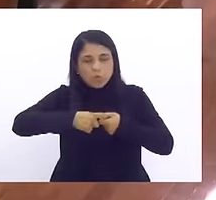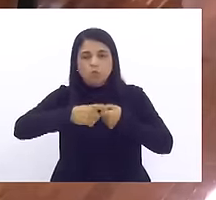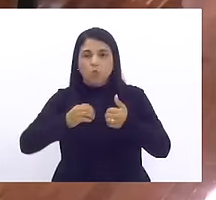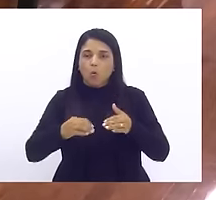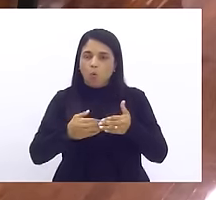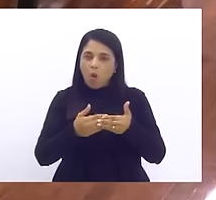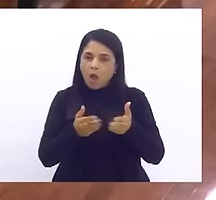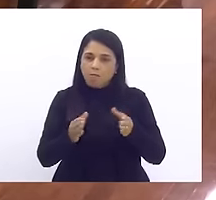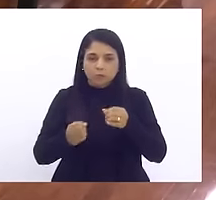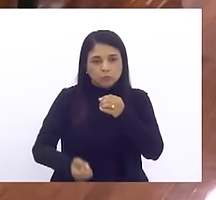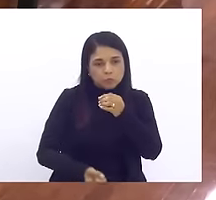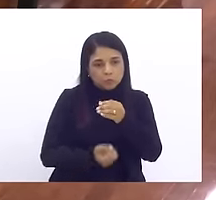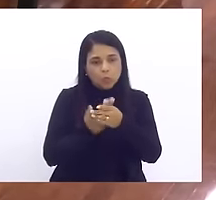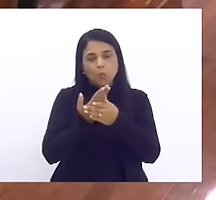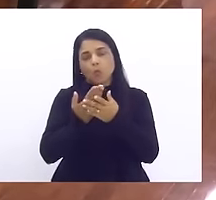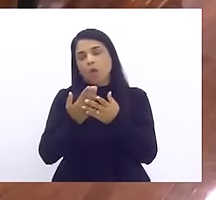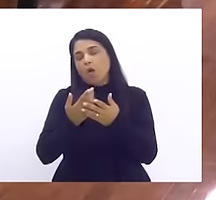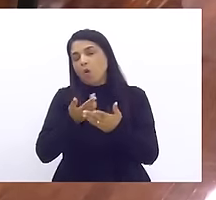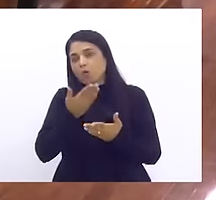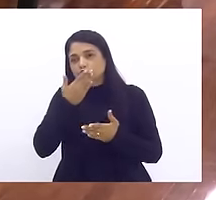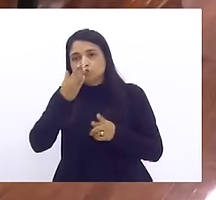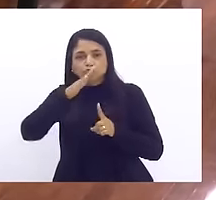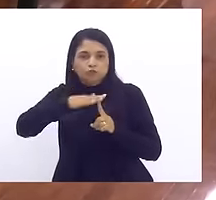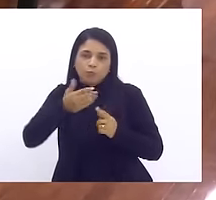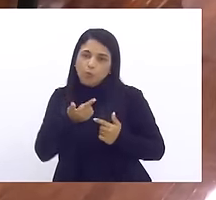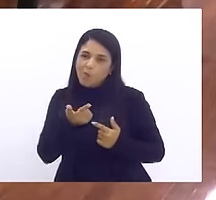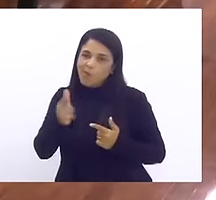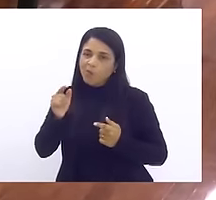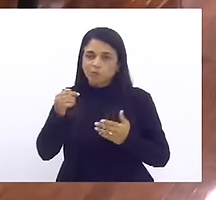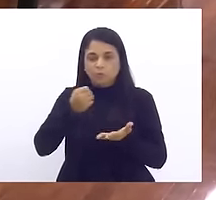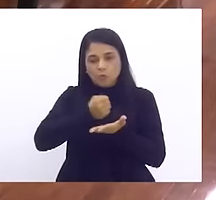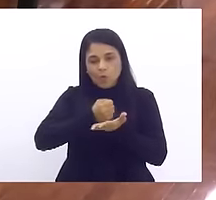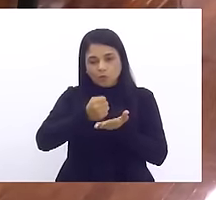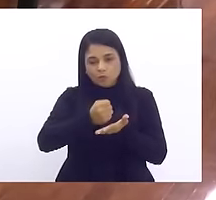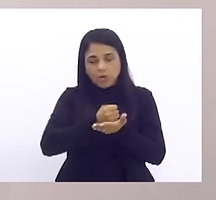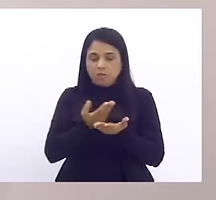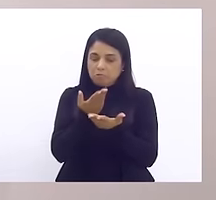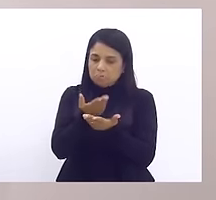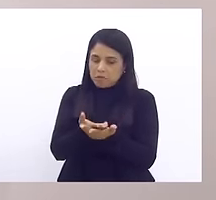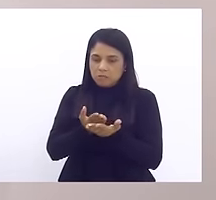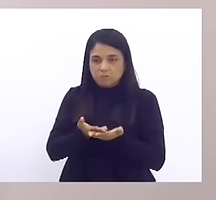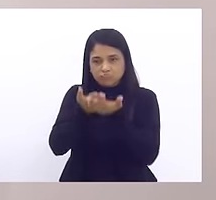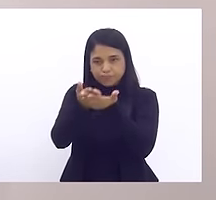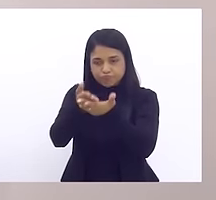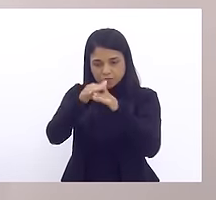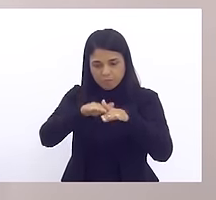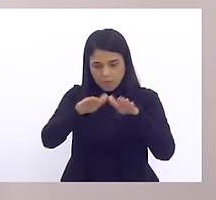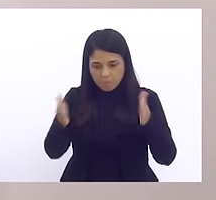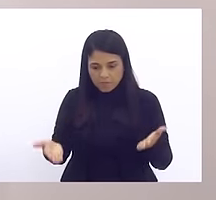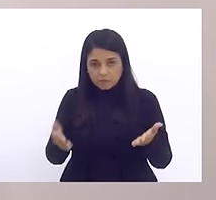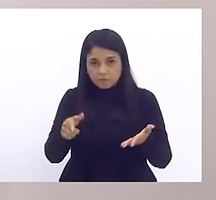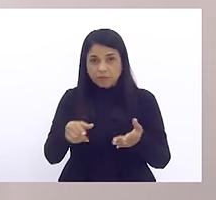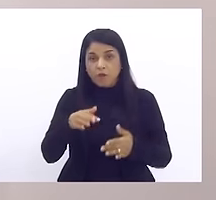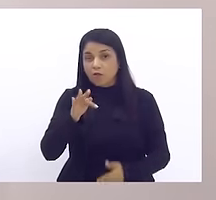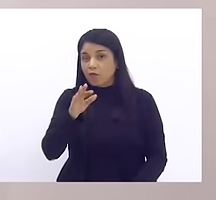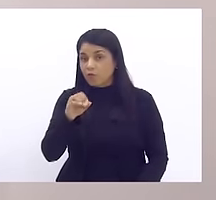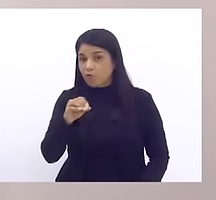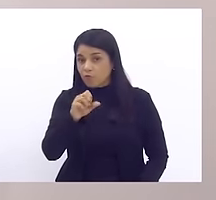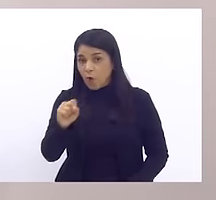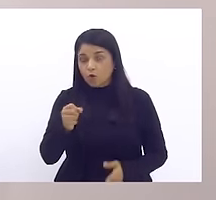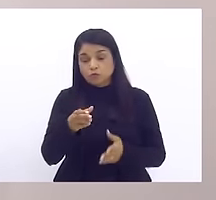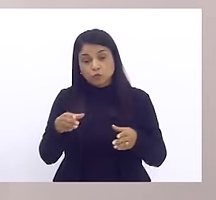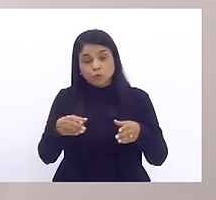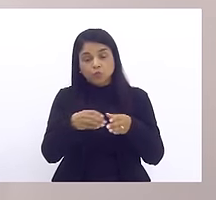ou qualquer outro tipo de relação que não seja o contrato que está em sua mesa a Focus faz parte do mesmo grupo econômico